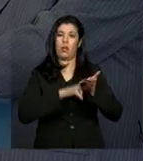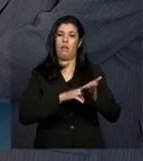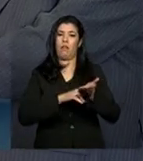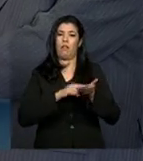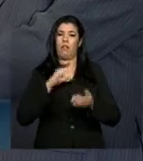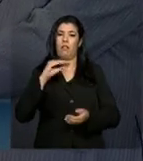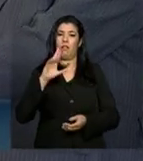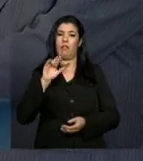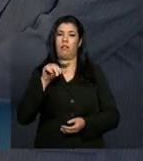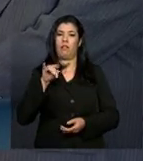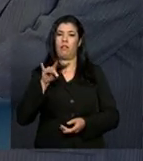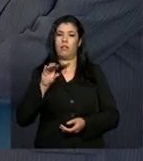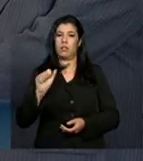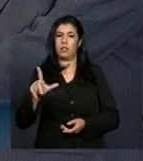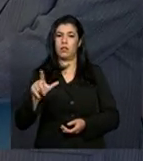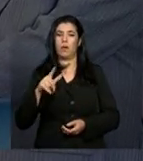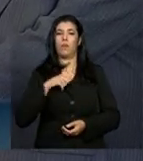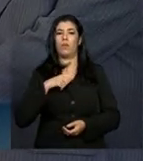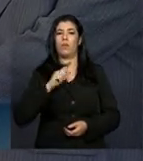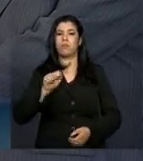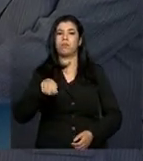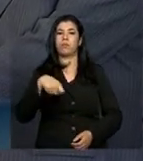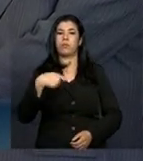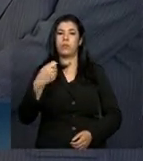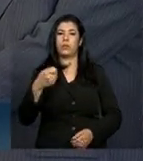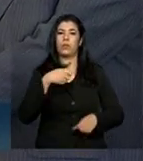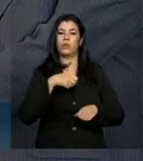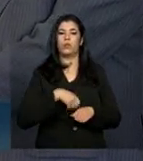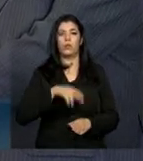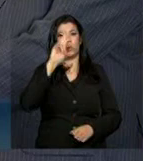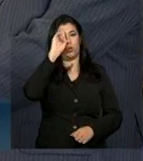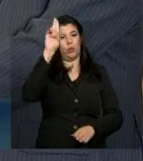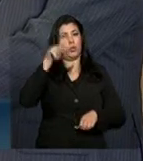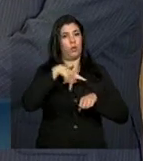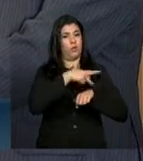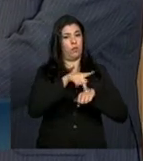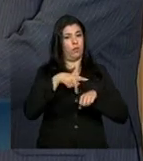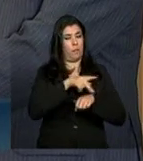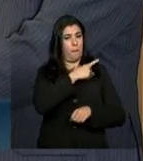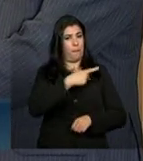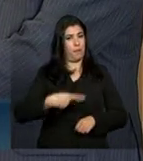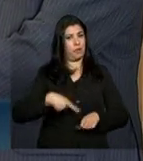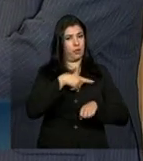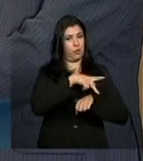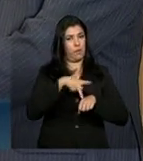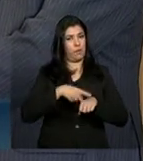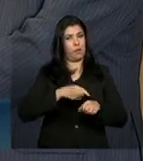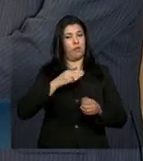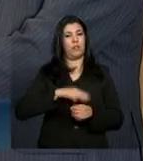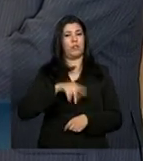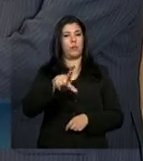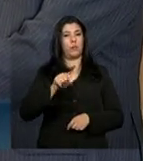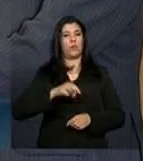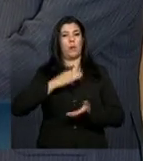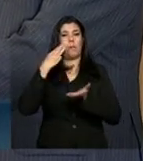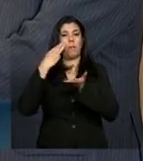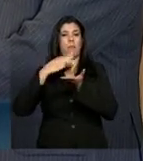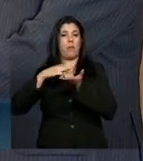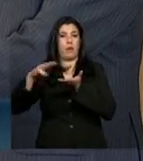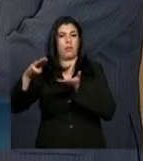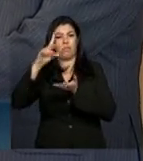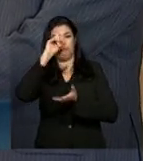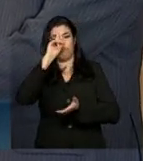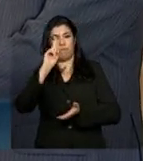pelo chefe de Estado do país de origem que indica a classe do chefe da missão diplomática e pede para que ele